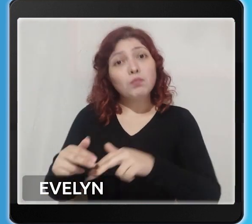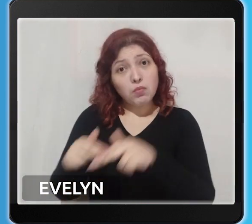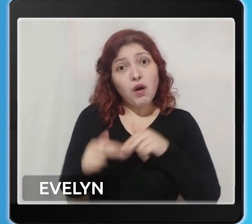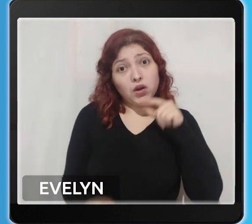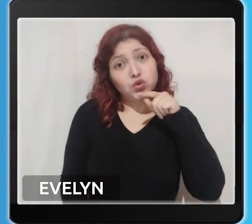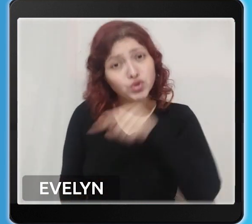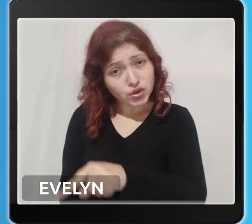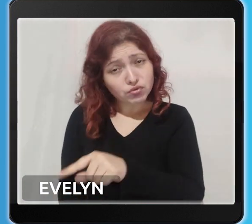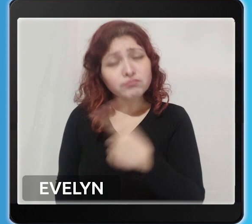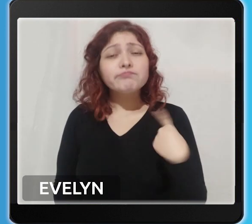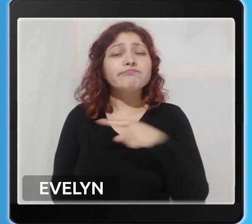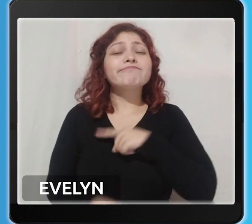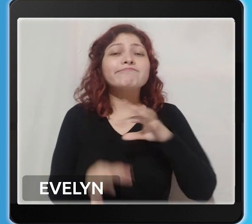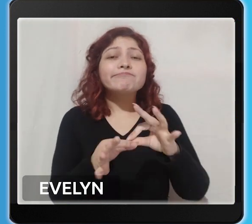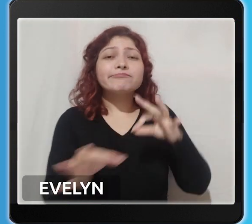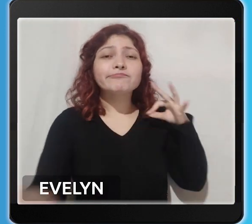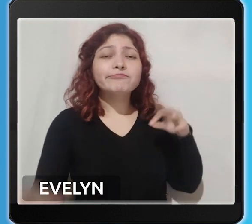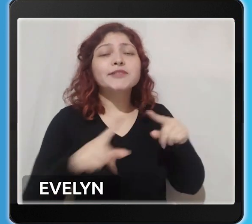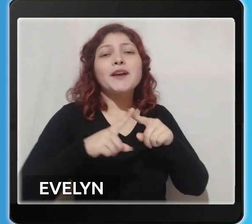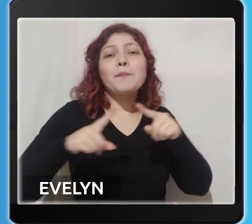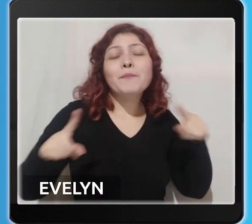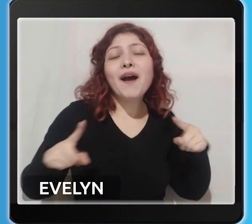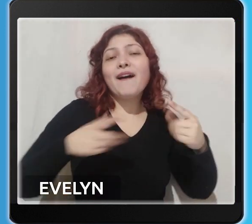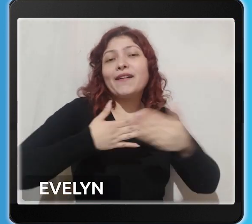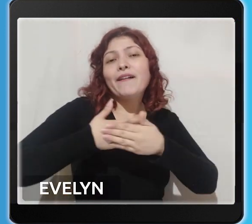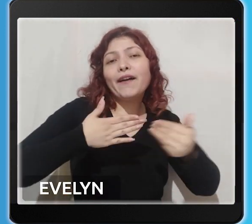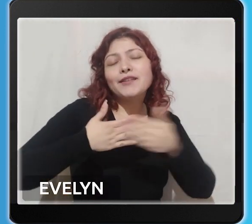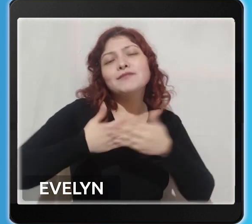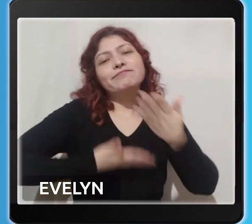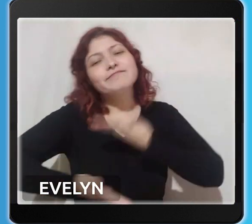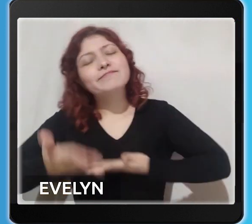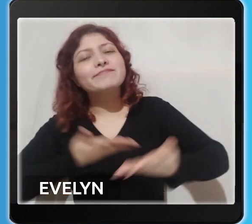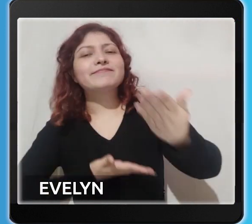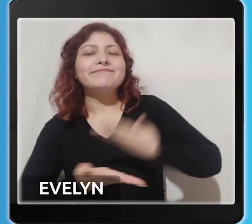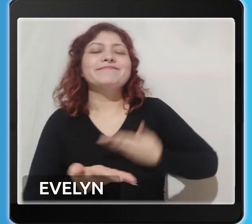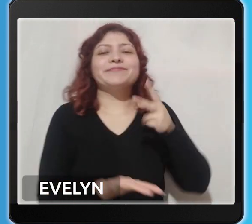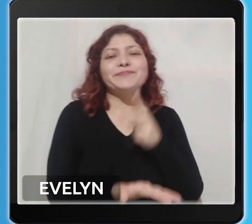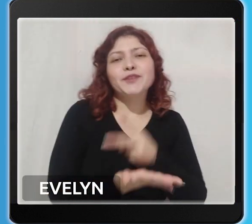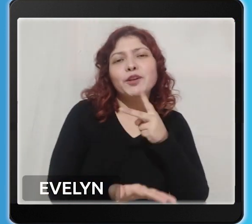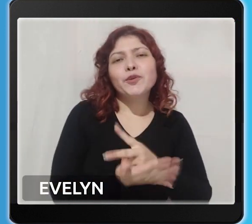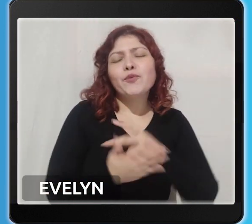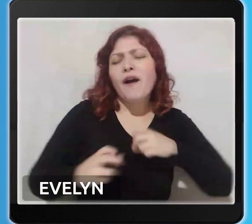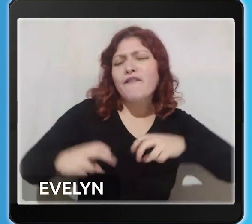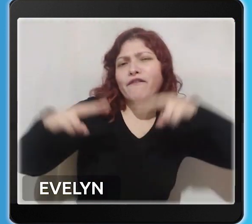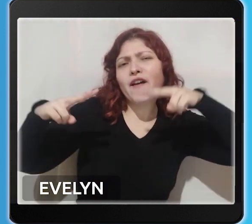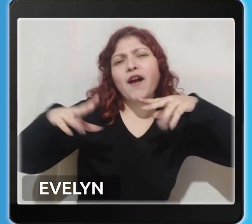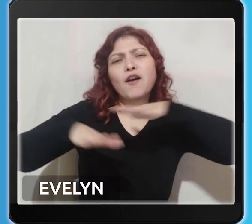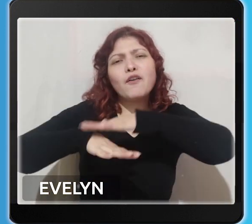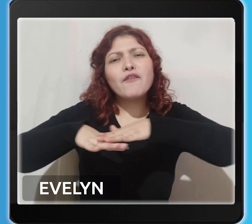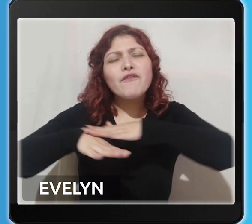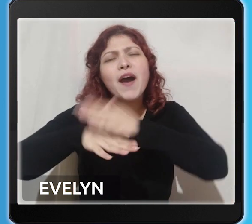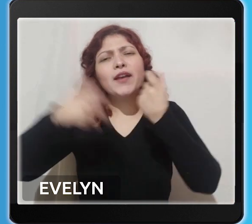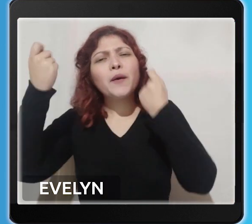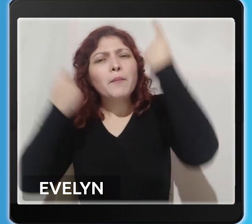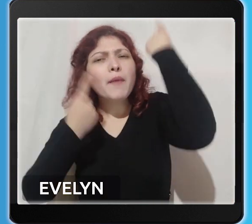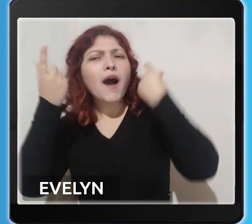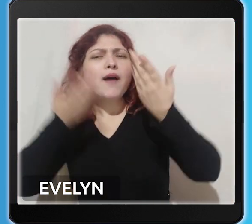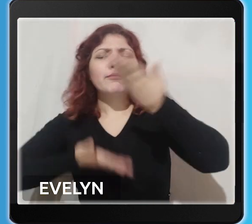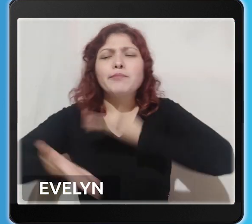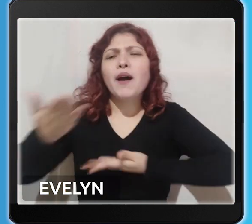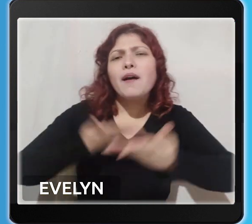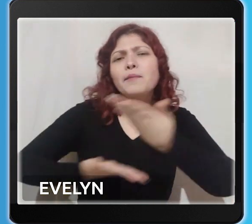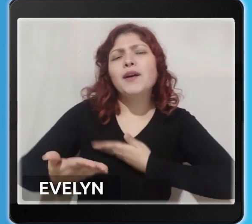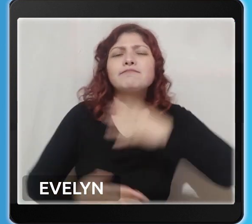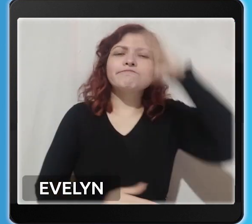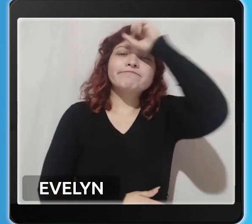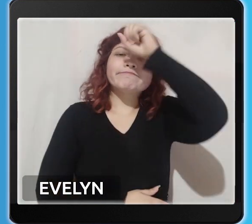E isso tem feito com que, apesar do distanciamento físico, mantemos a presença afetiva. Nos vemos,